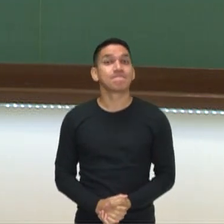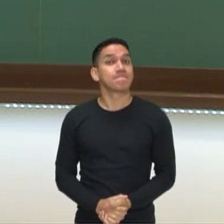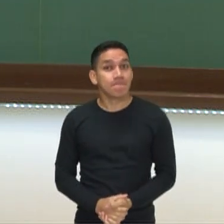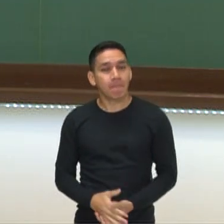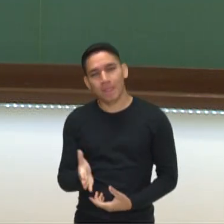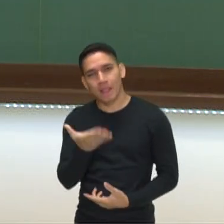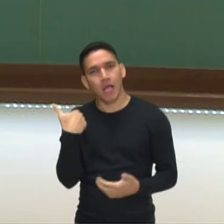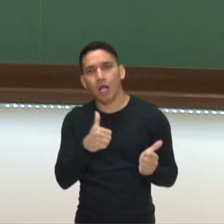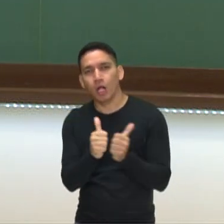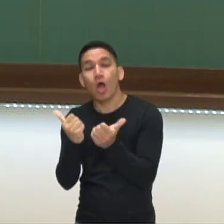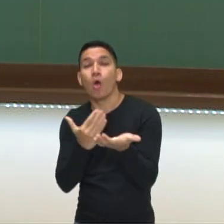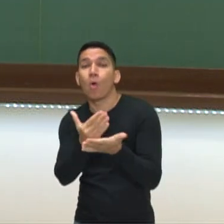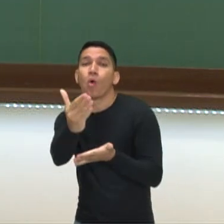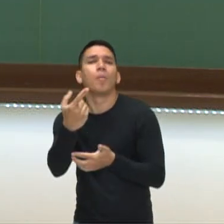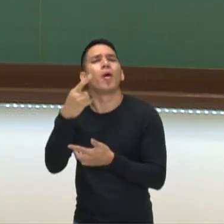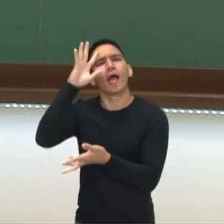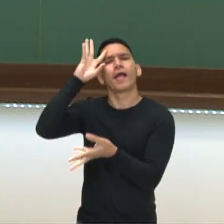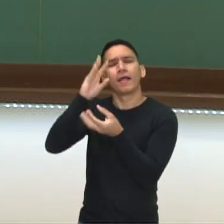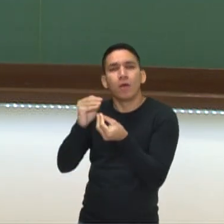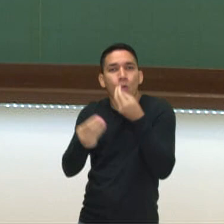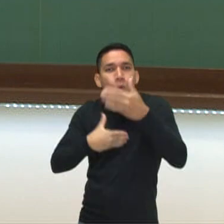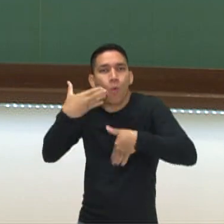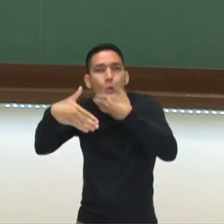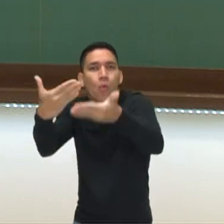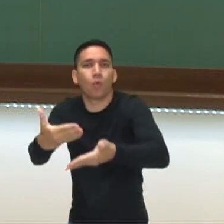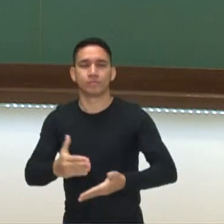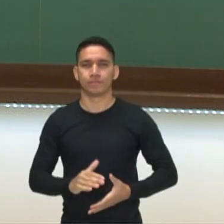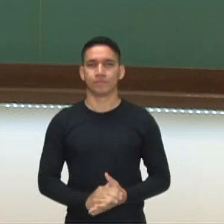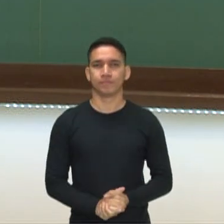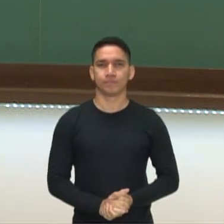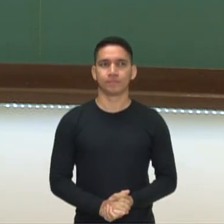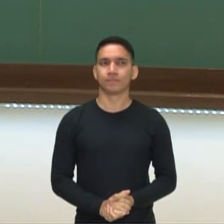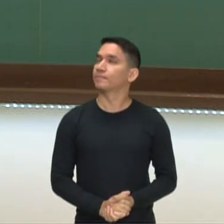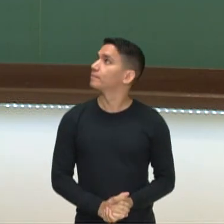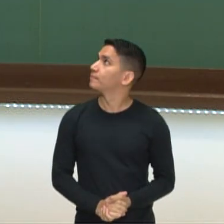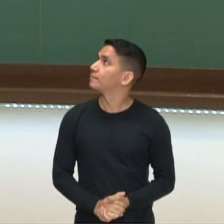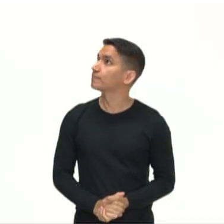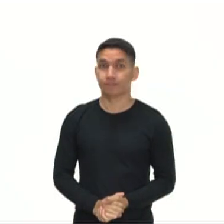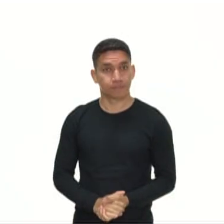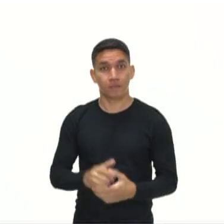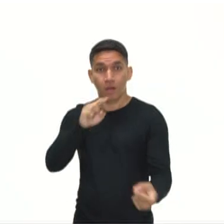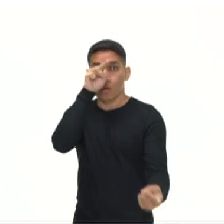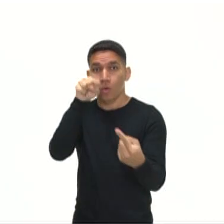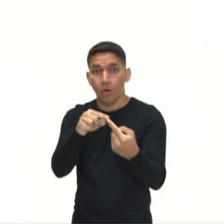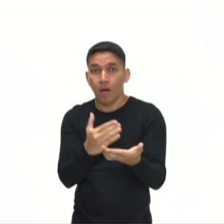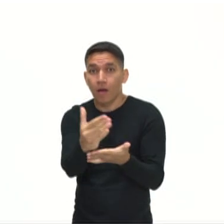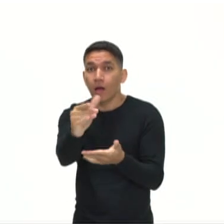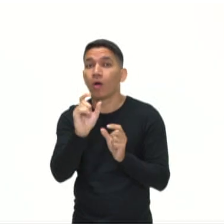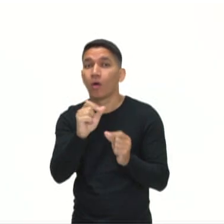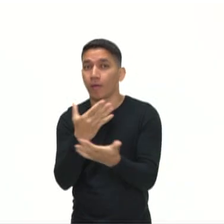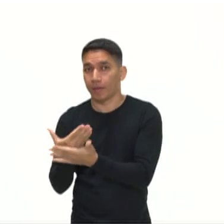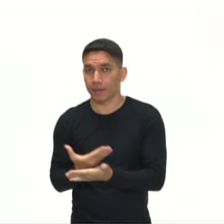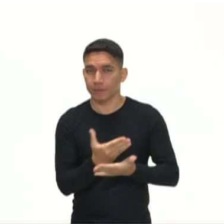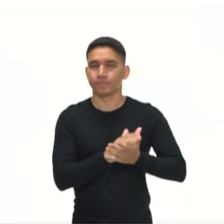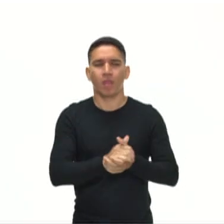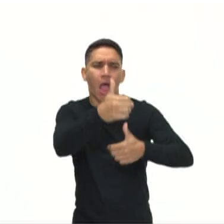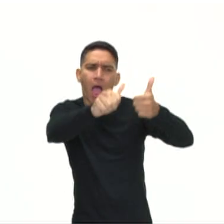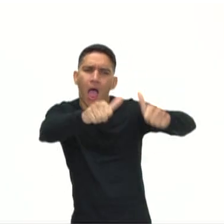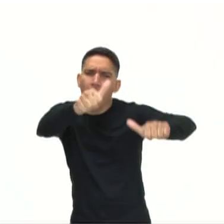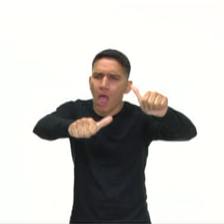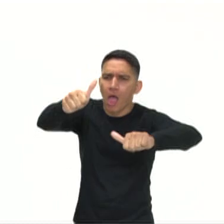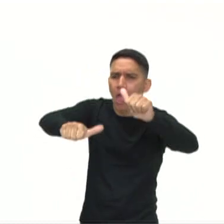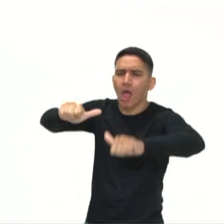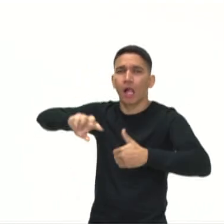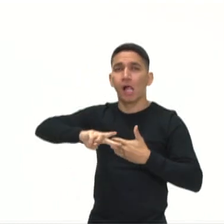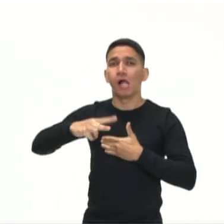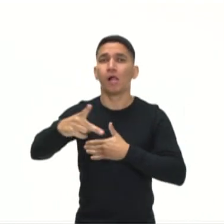Então vamos lá? Vamos entender um pouquinho como que se deu esse processo? O objetivo, então, da nossa aula é analisar os reflexos